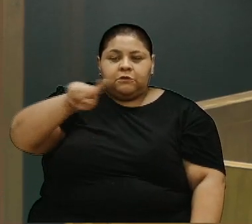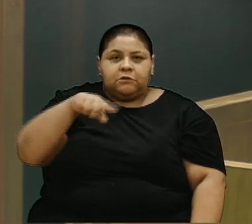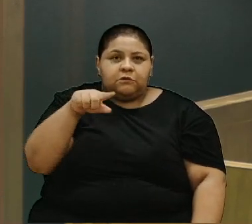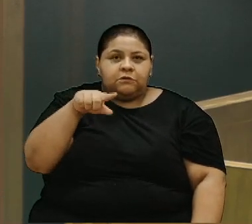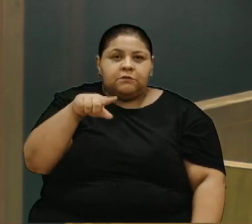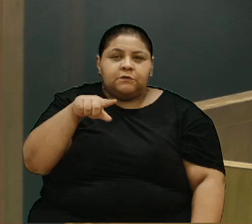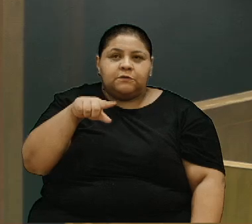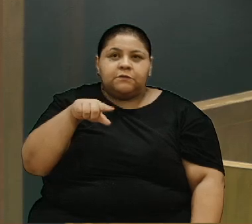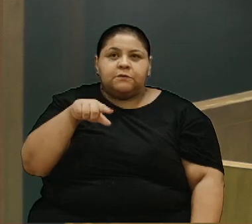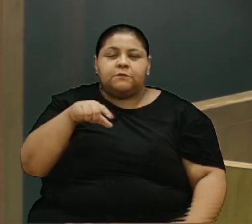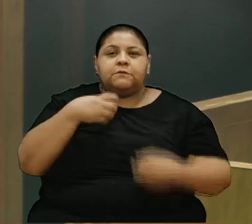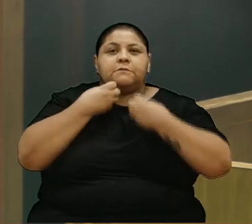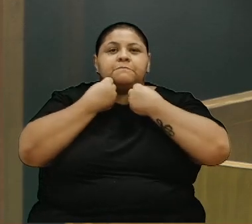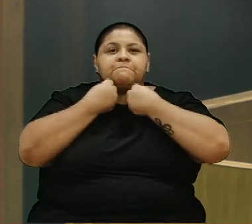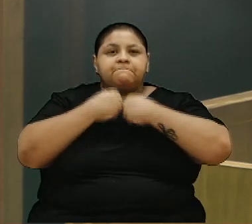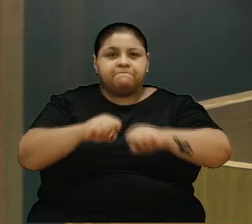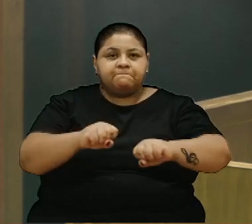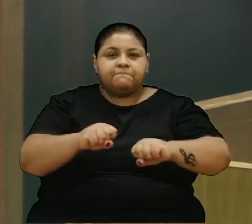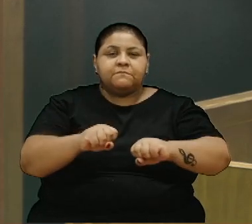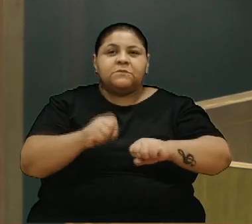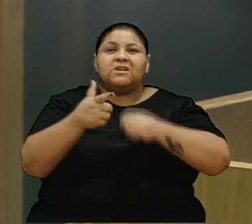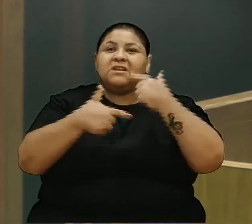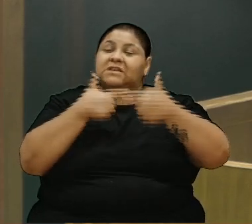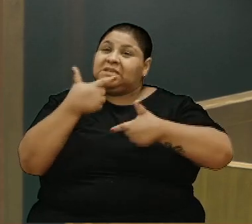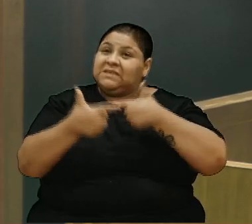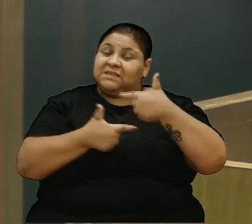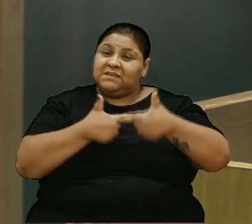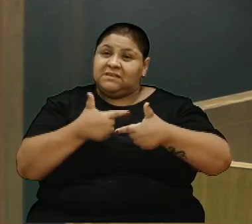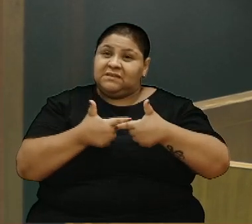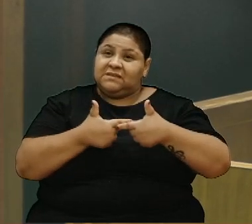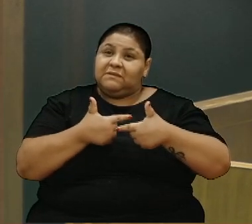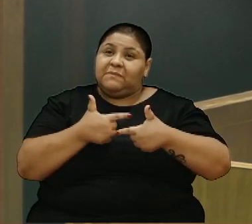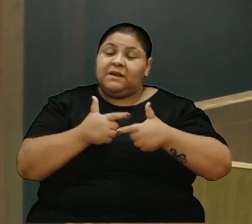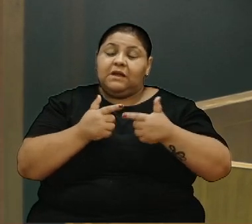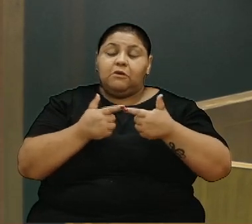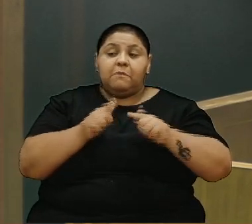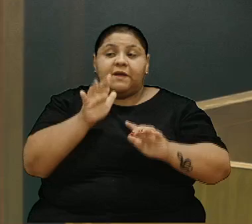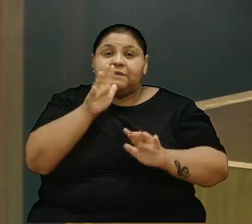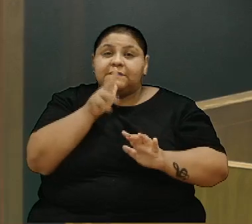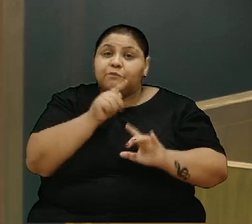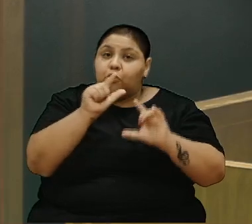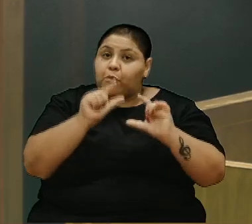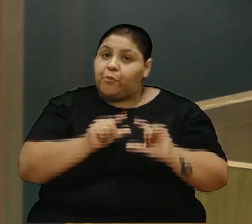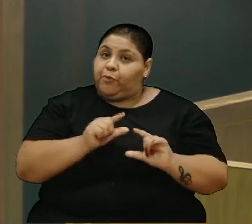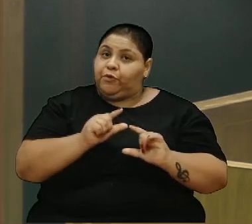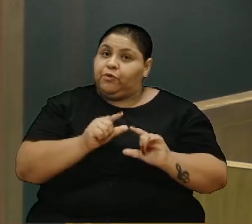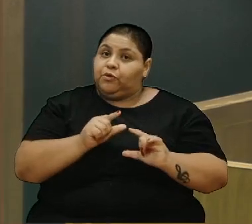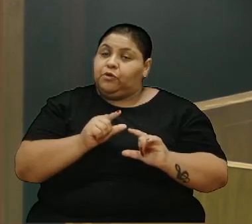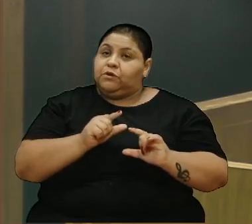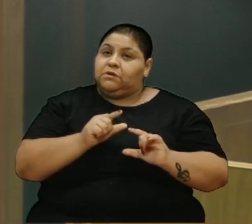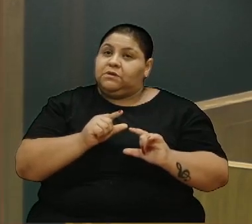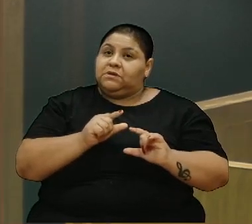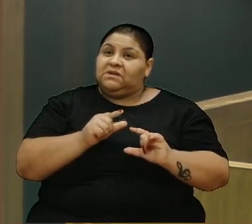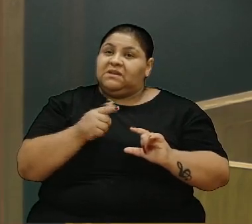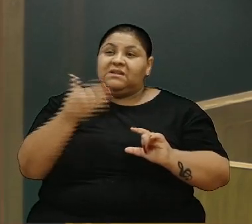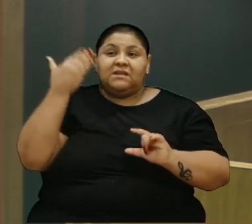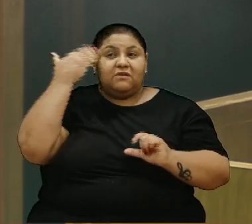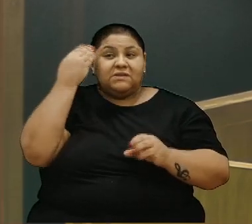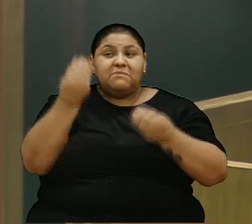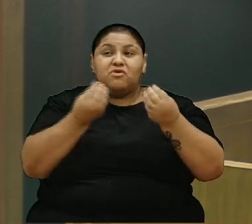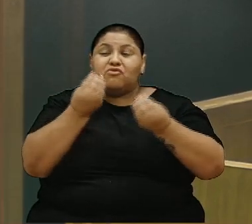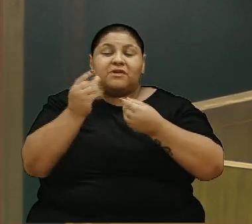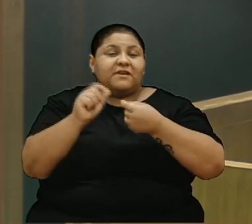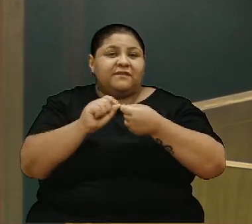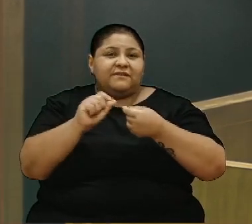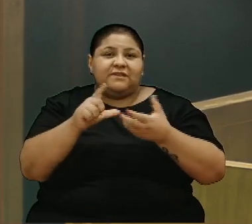nossas secretarias elas trabalharam, mas demorou um pouco. Nós demoramos um pouco para saber o que fazer. Então, nós não